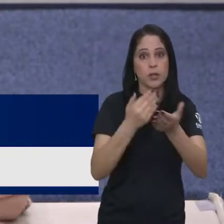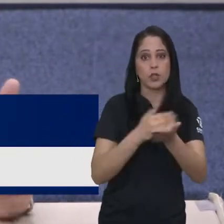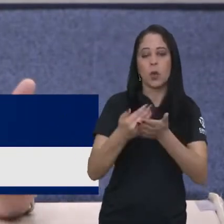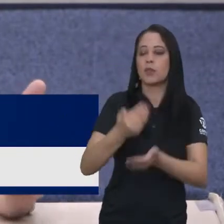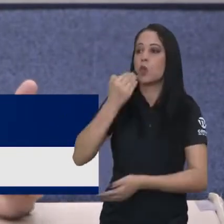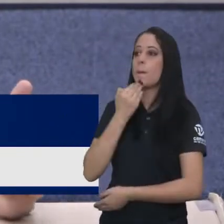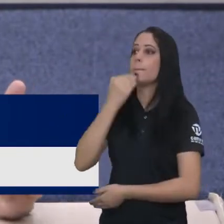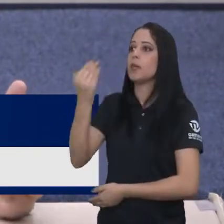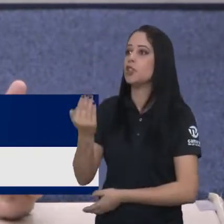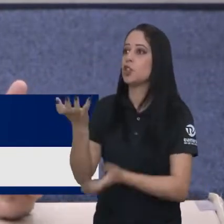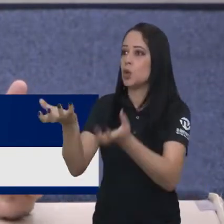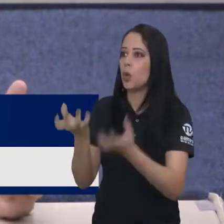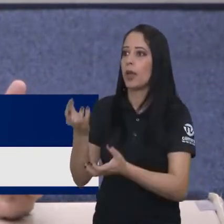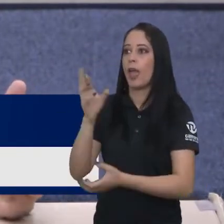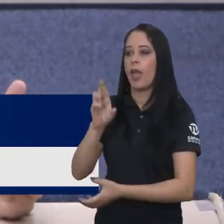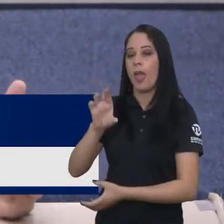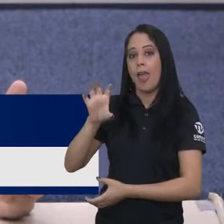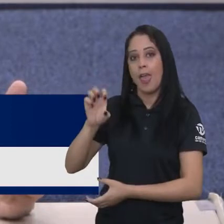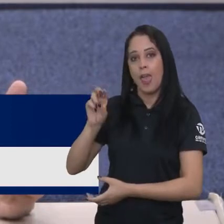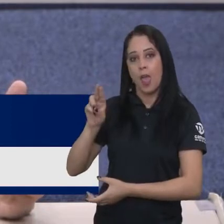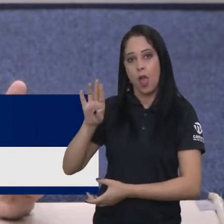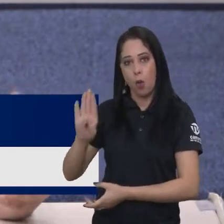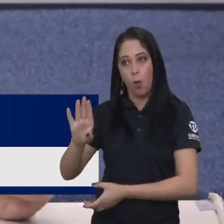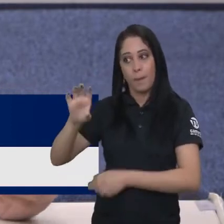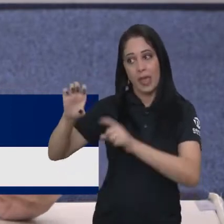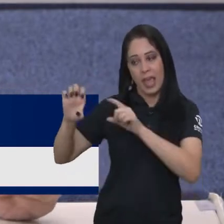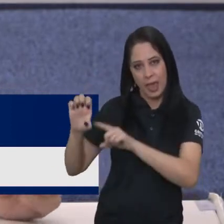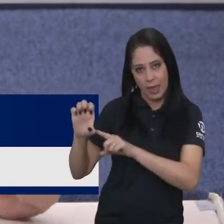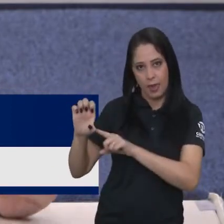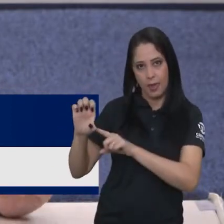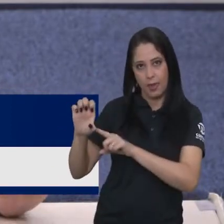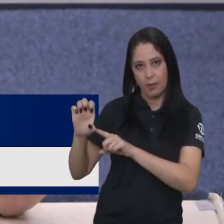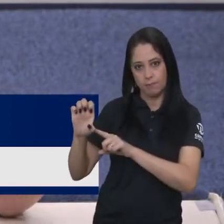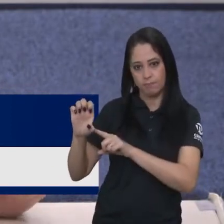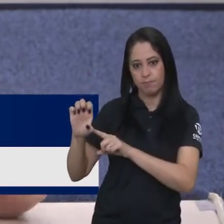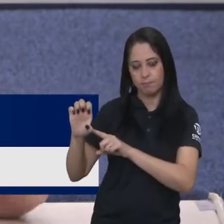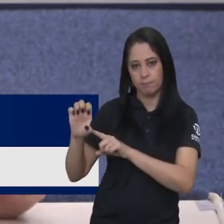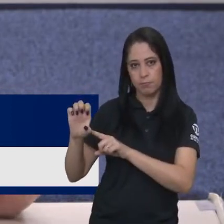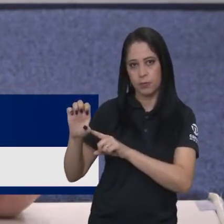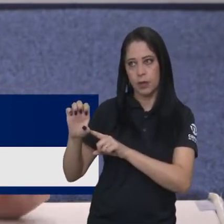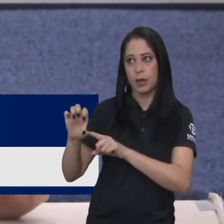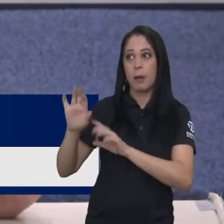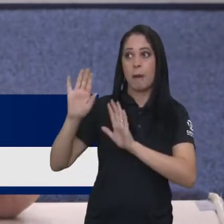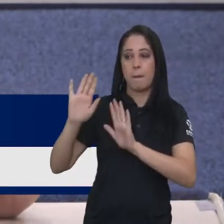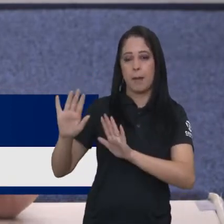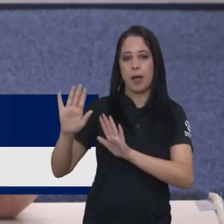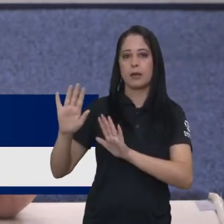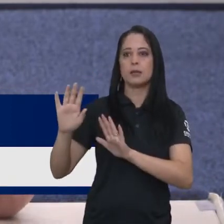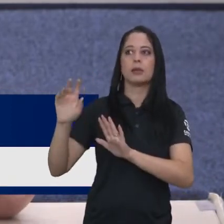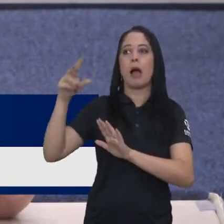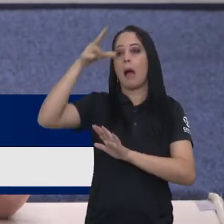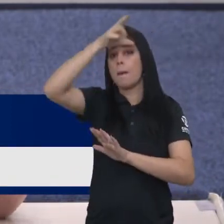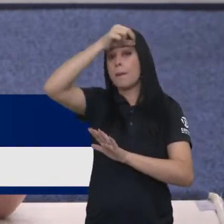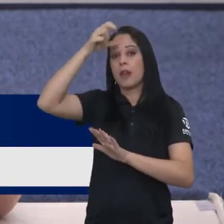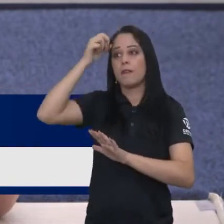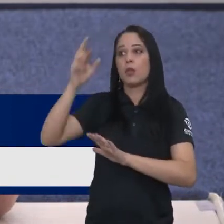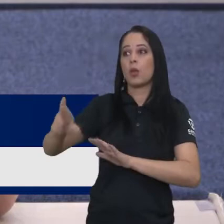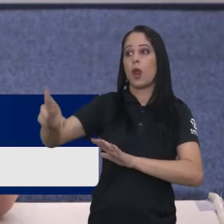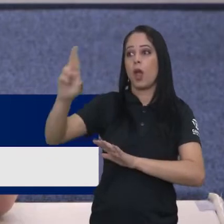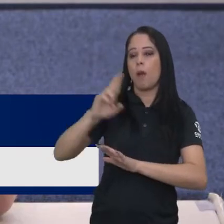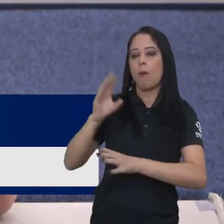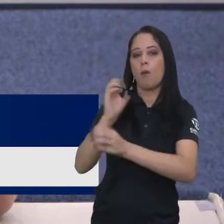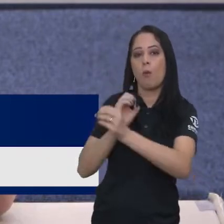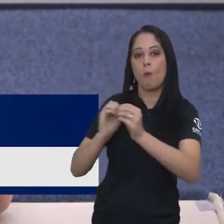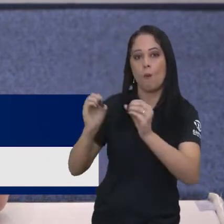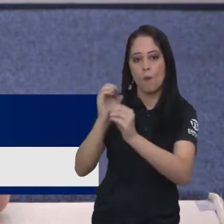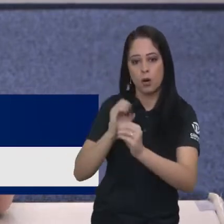E se já ocorreram casos de regiões em que a Prefeitura classificou como Reúdo-Biê e na Justiça houve alteração